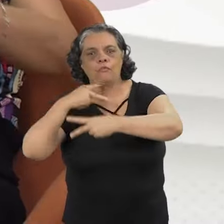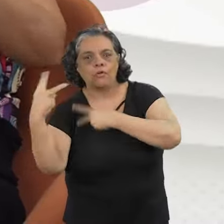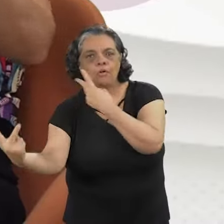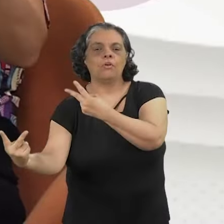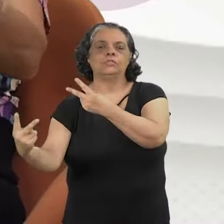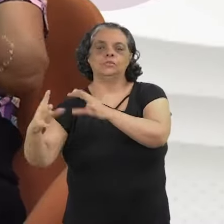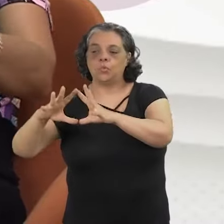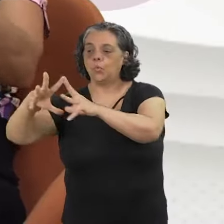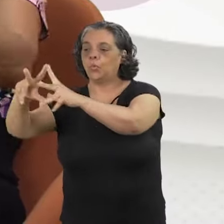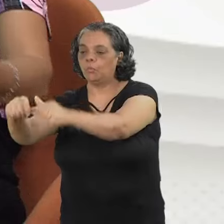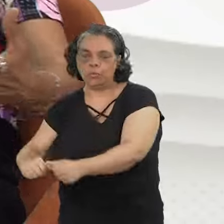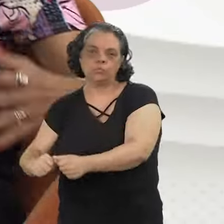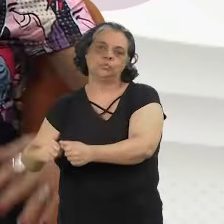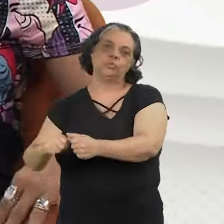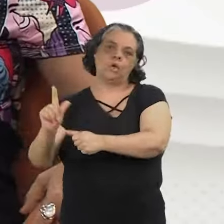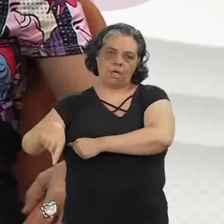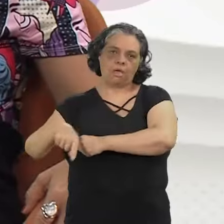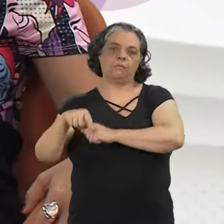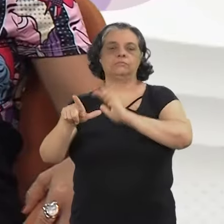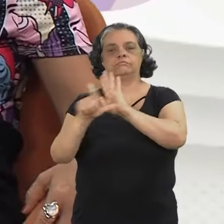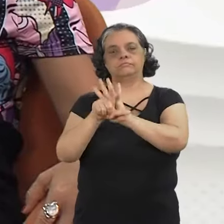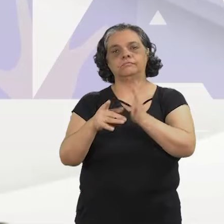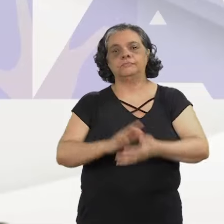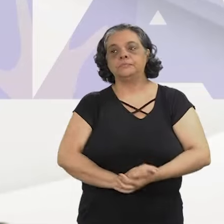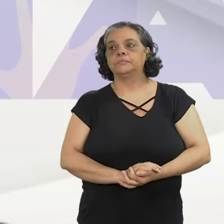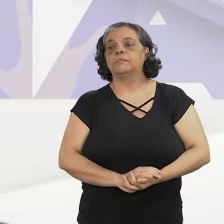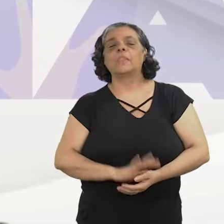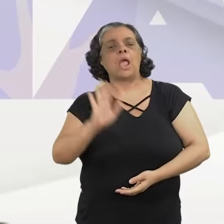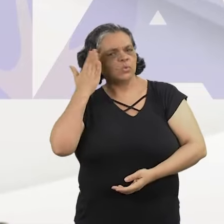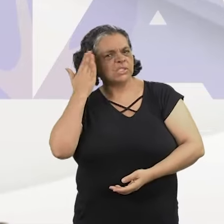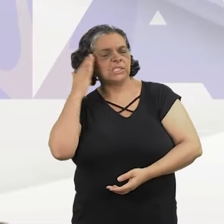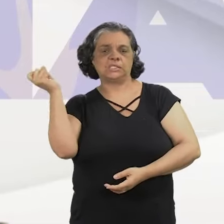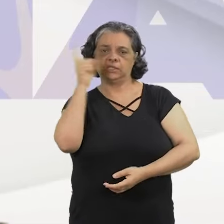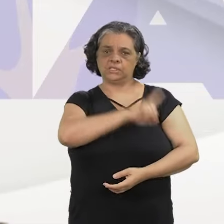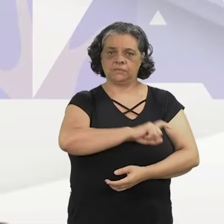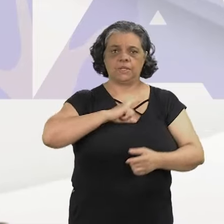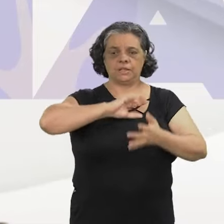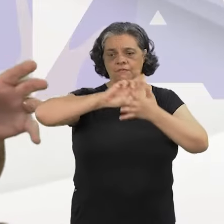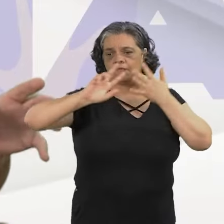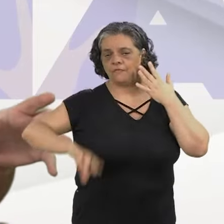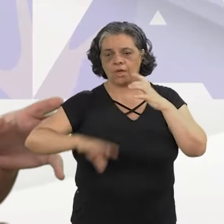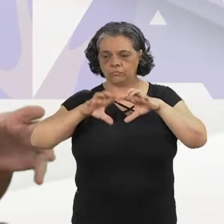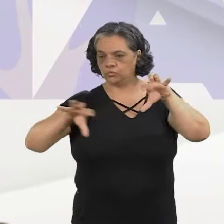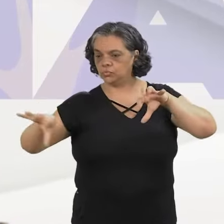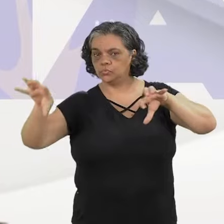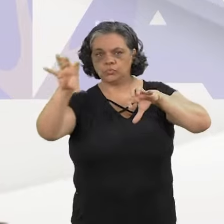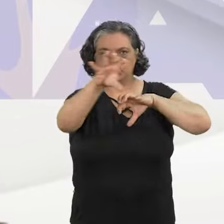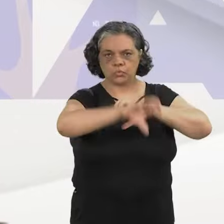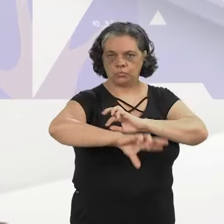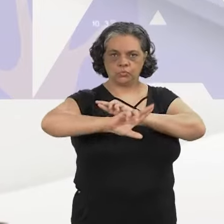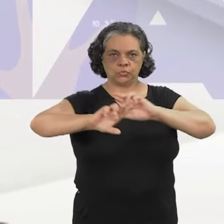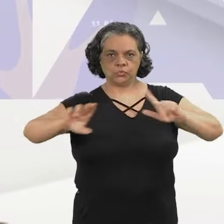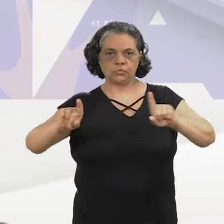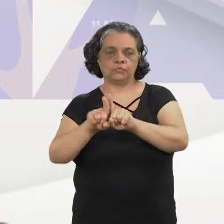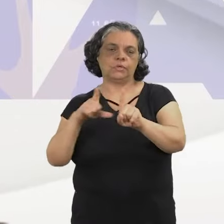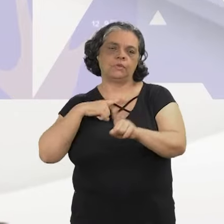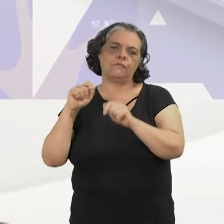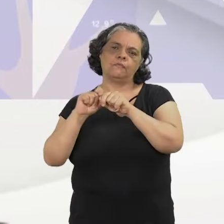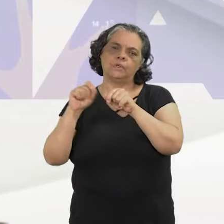vozes né um mundo muitas vozes Esse é o lema sei que é difícil que são vários coletivos que são vários grupos que